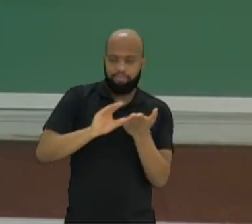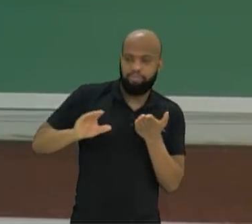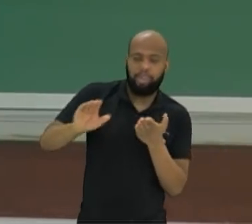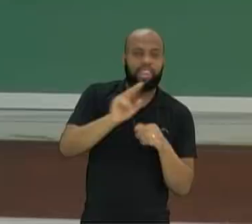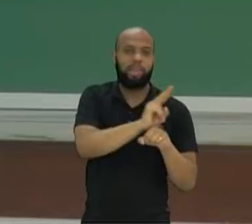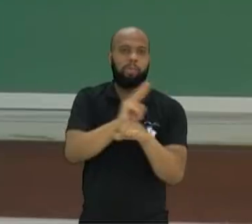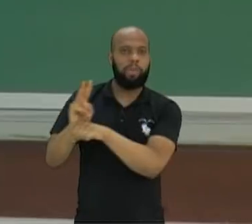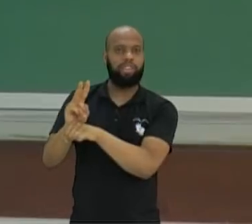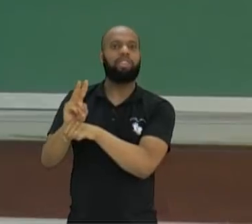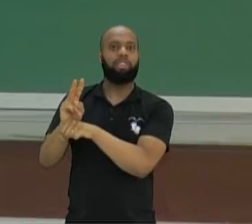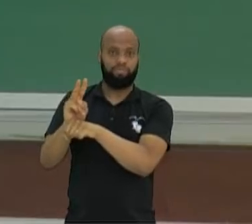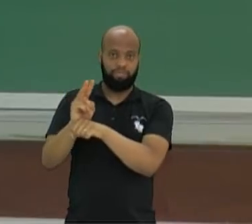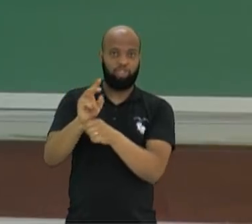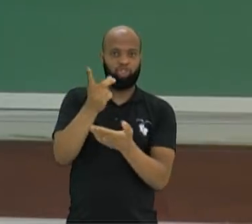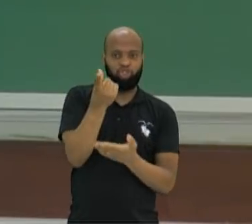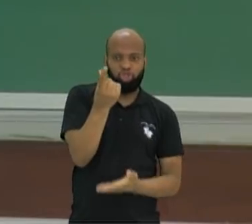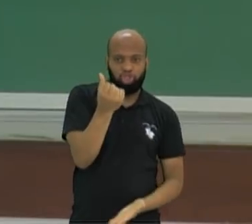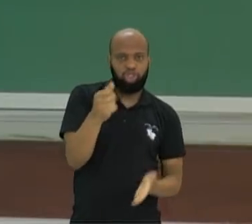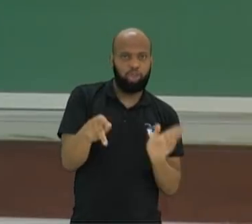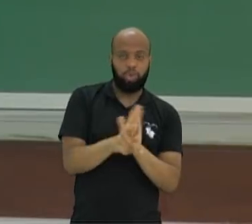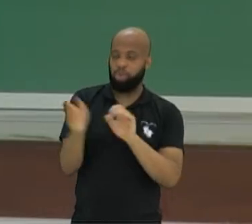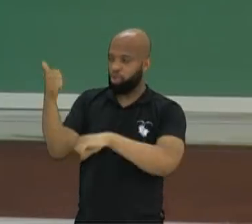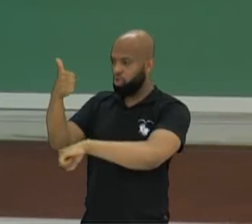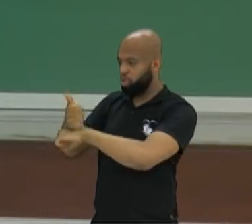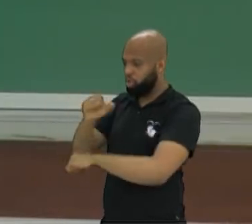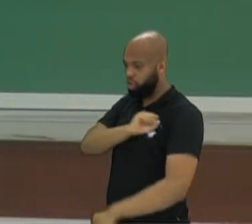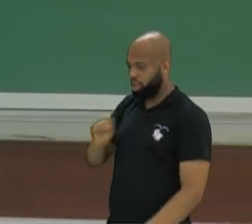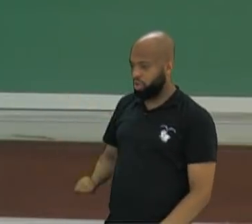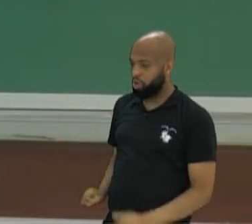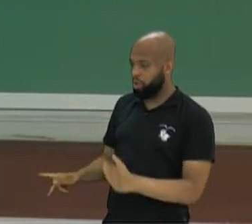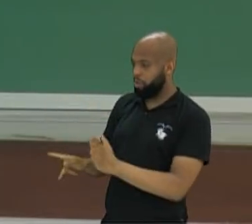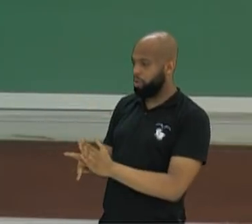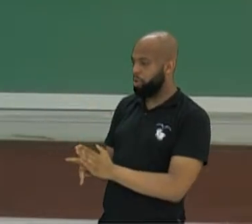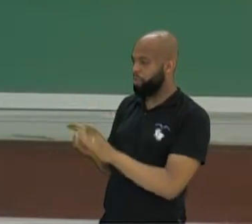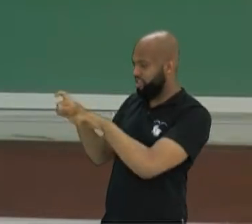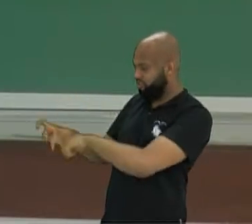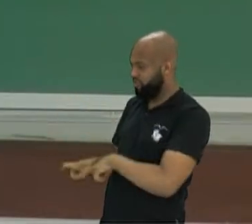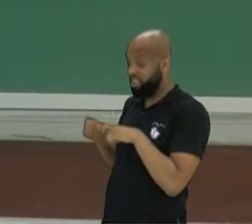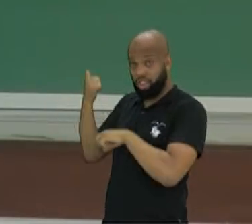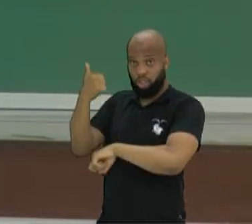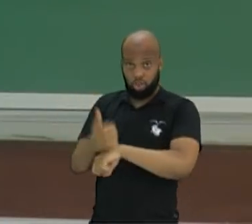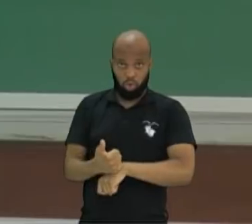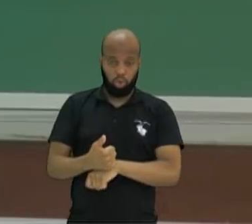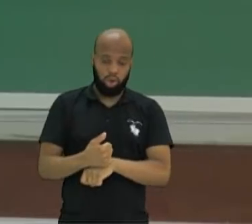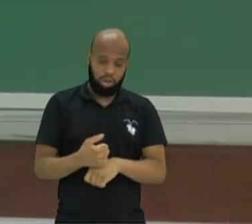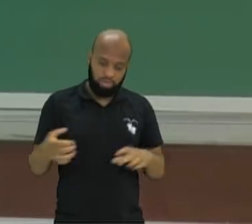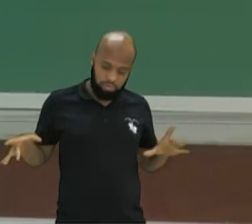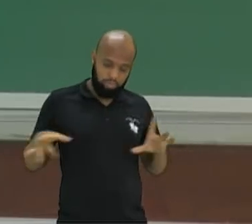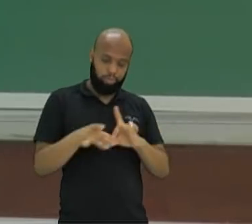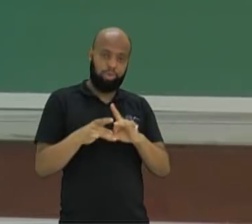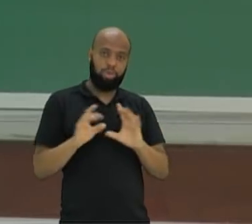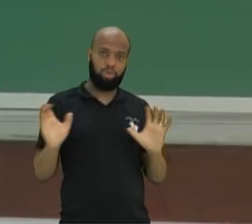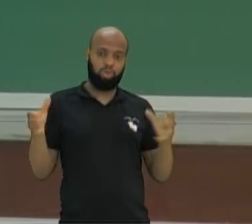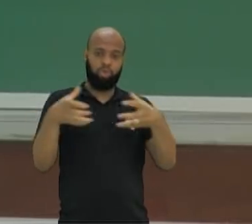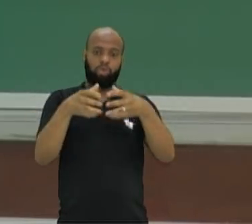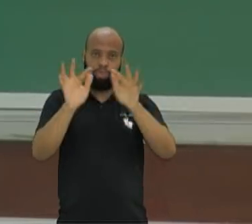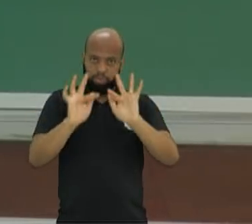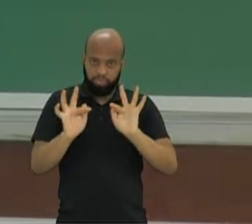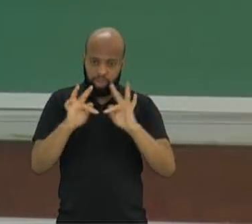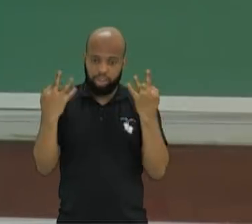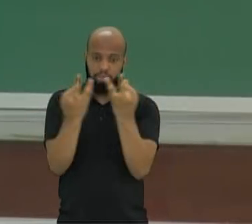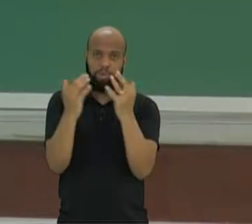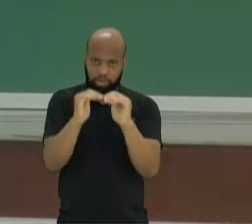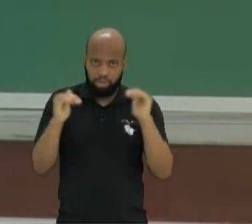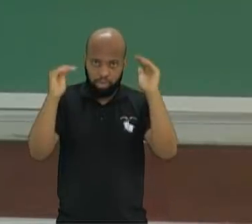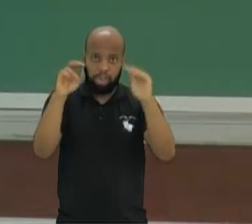aos senhores engenhos, né? Conseguindo, então, essa aliança com a elite local. Ele vai fazer melhoramentos